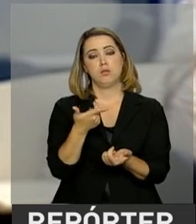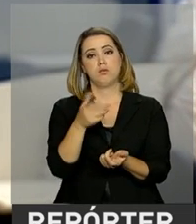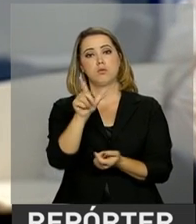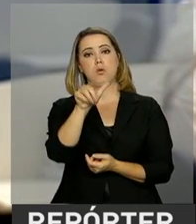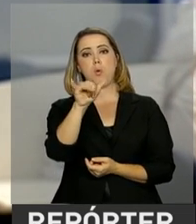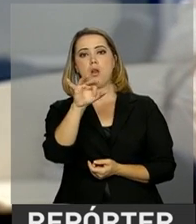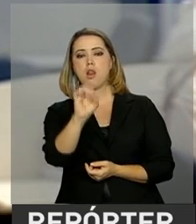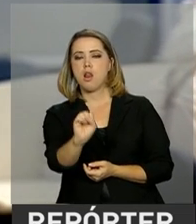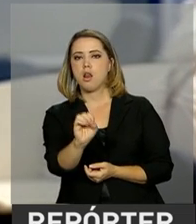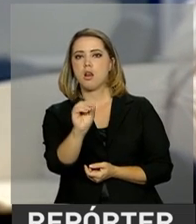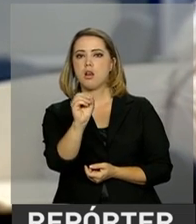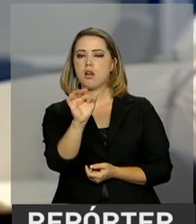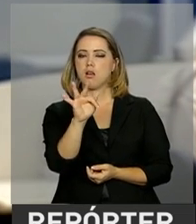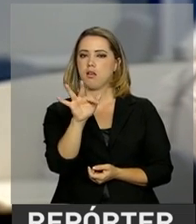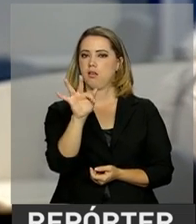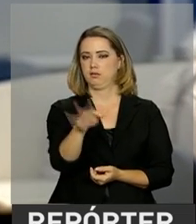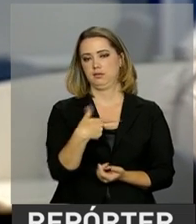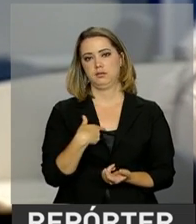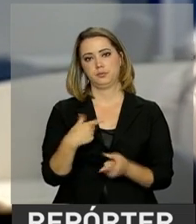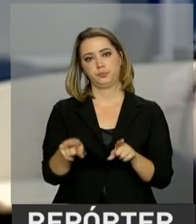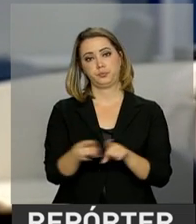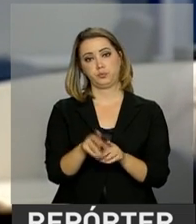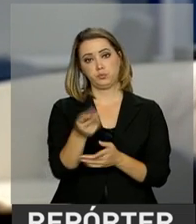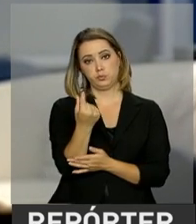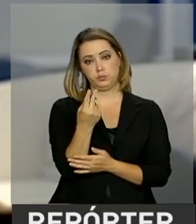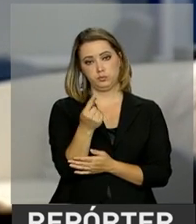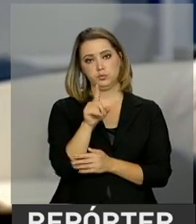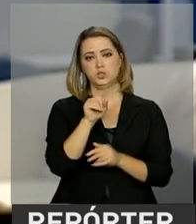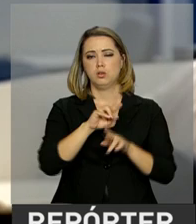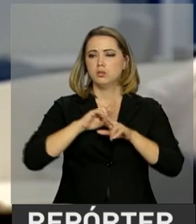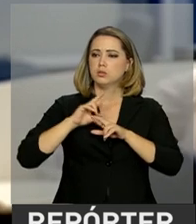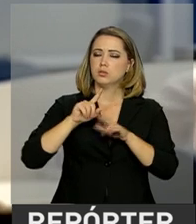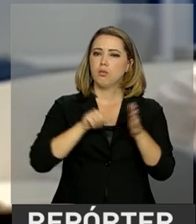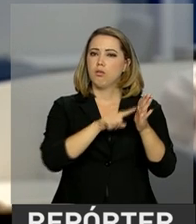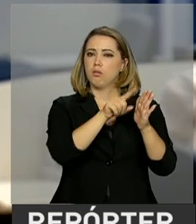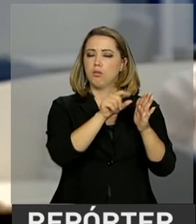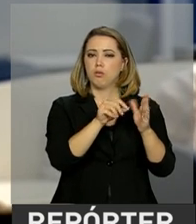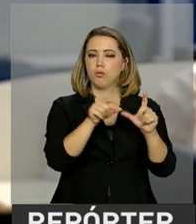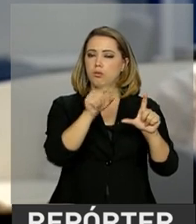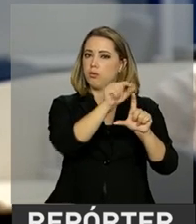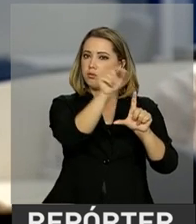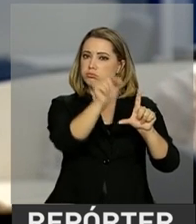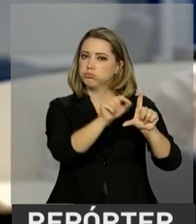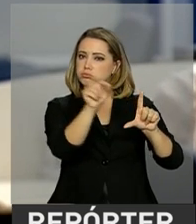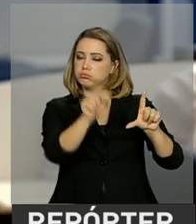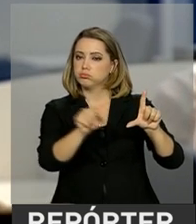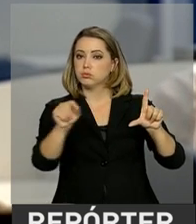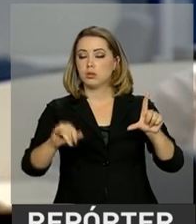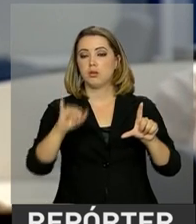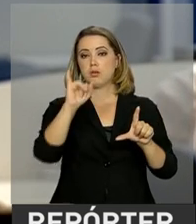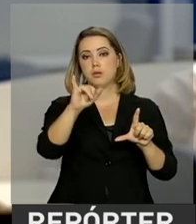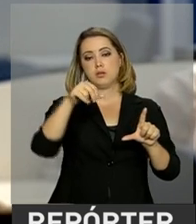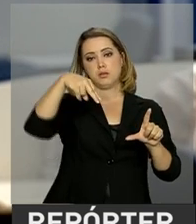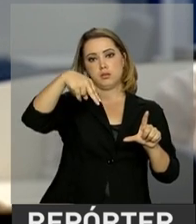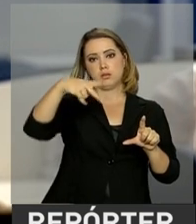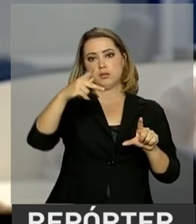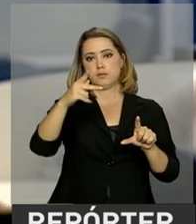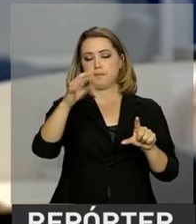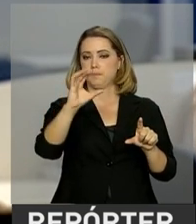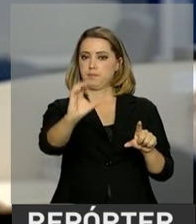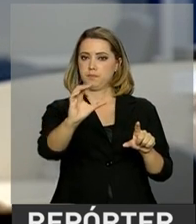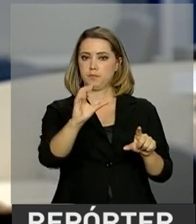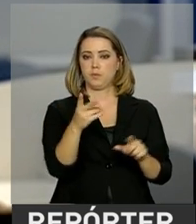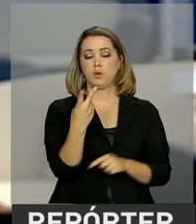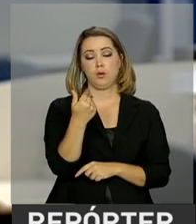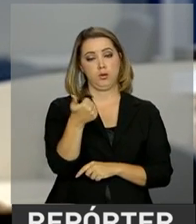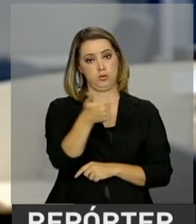valor do seguro desemprego é definido tendo como base a variação do índice Nacional de preços ao consumidor inpc dos 12 meses de